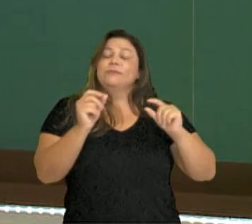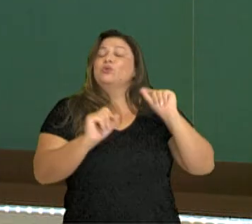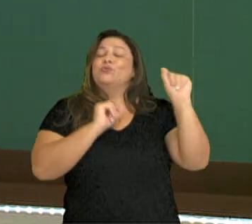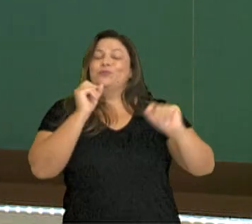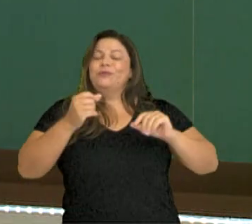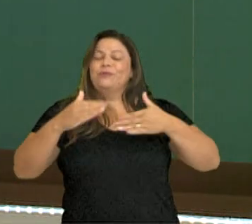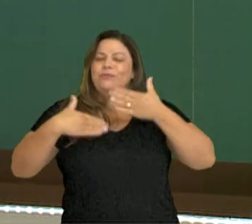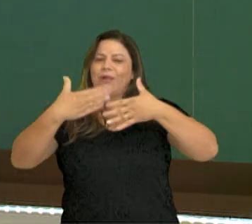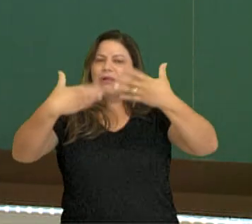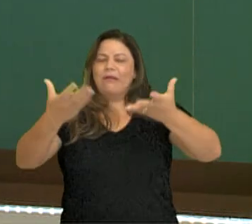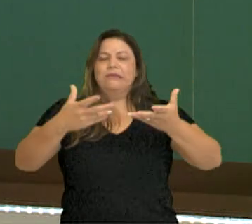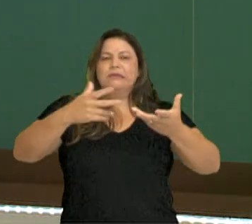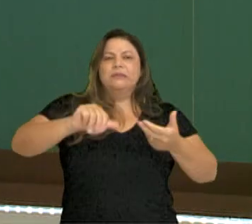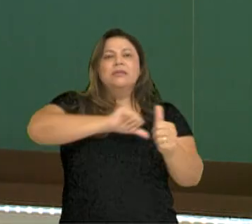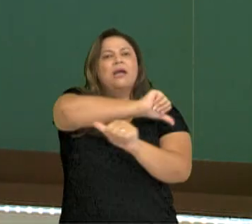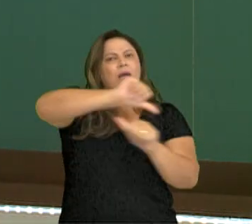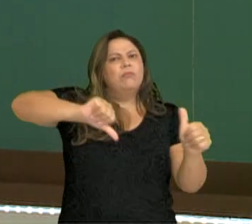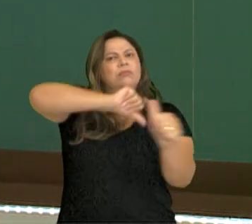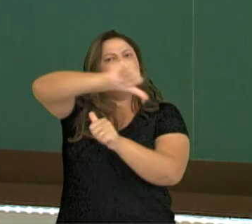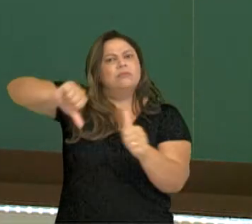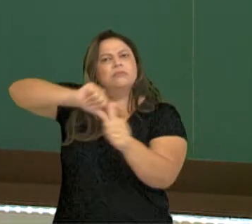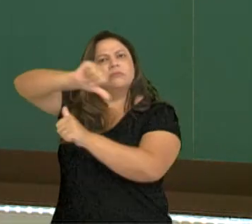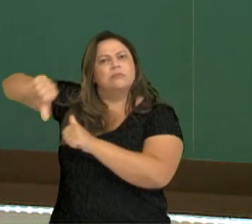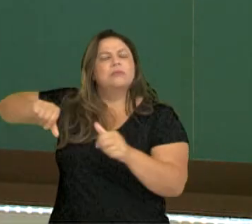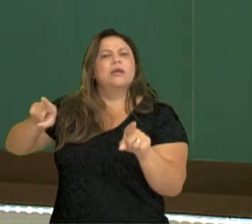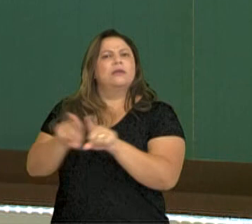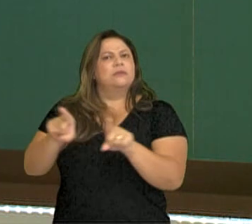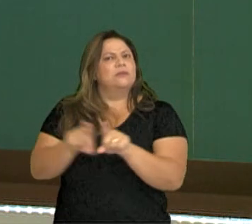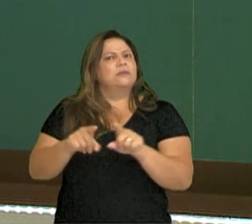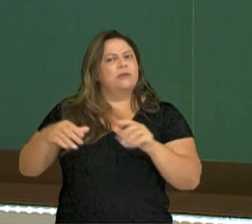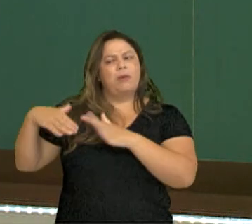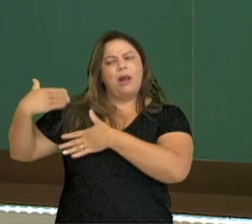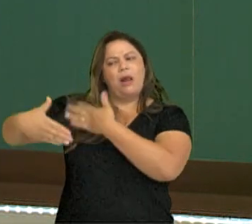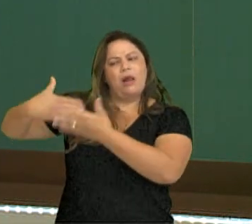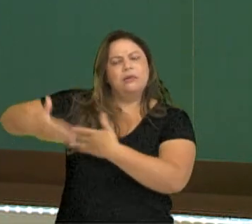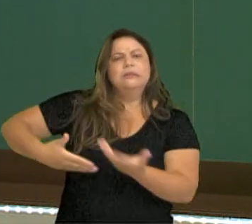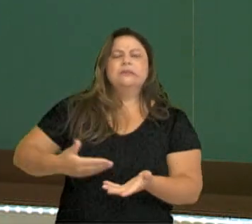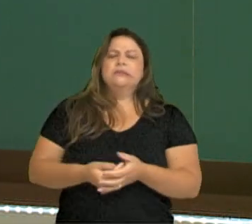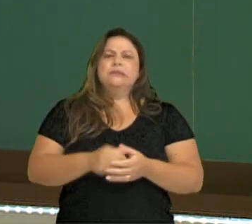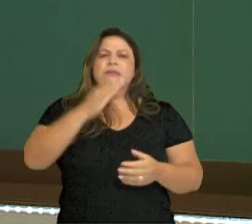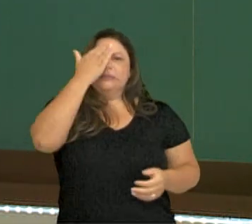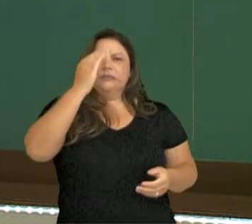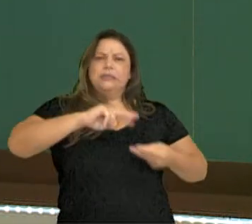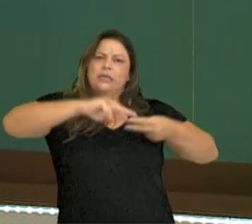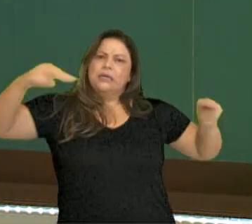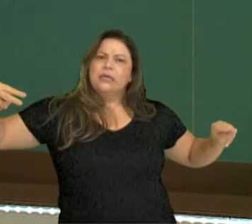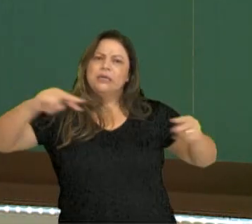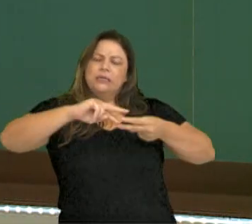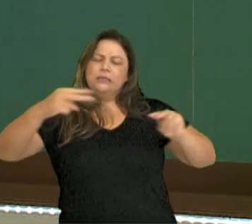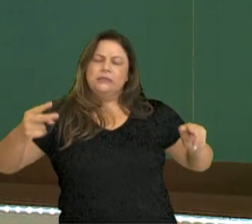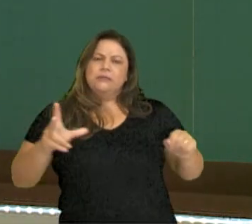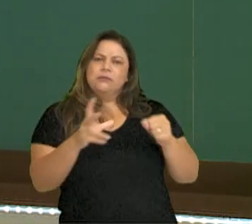vírus no sentido das mutações que ele vem sofrendo? Então, você entender a genética desse parasita